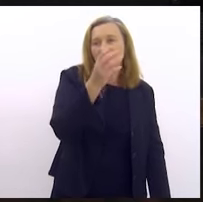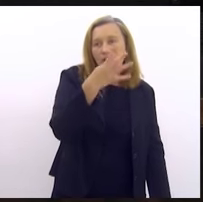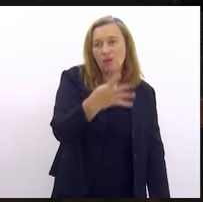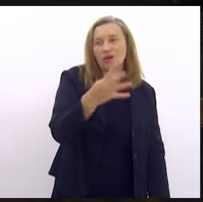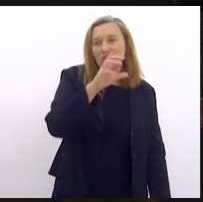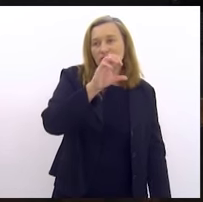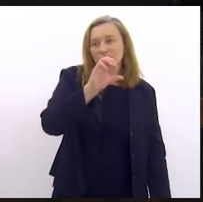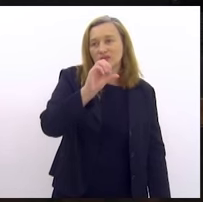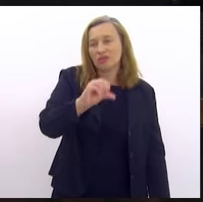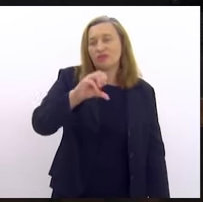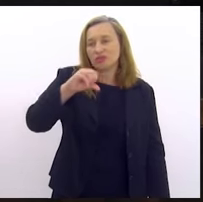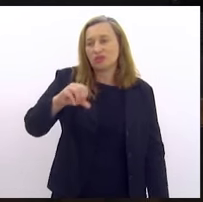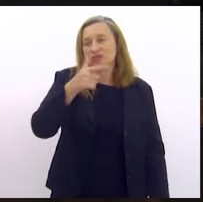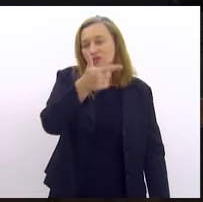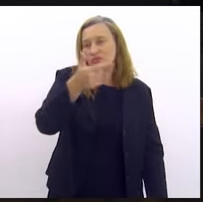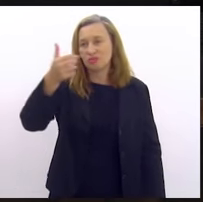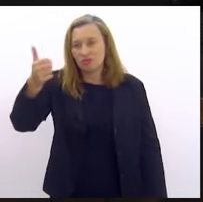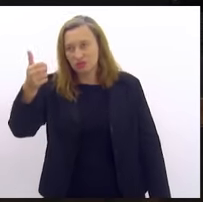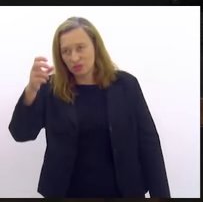6499/22,